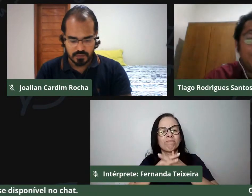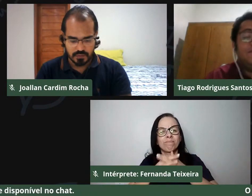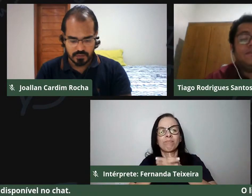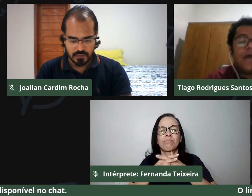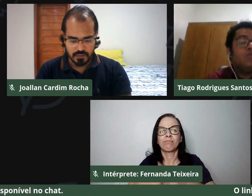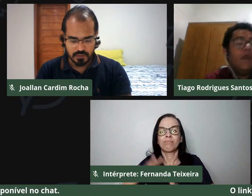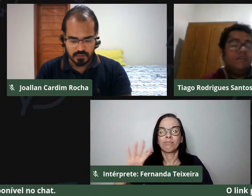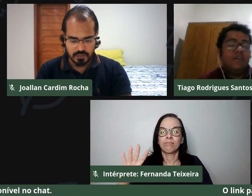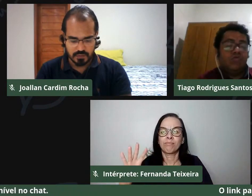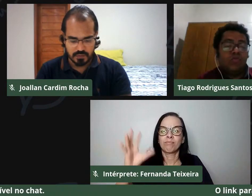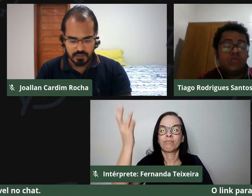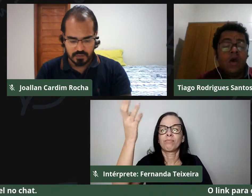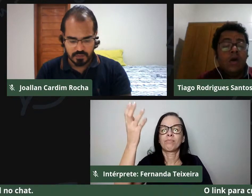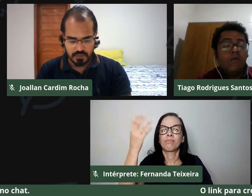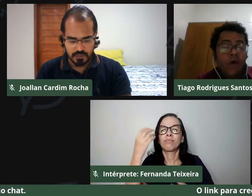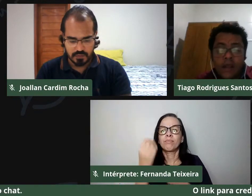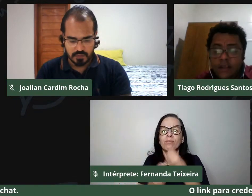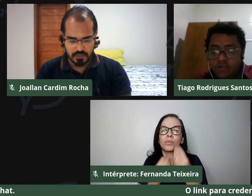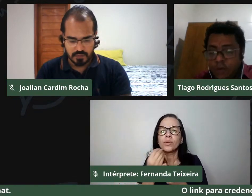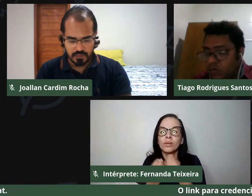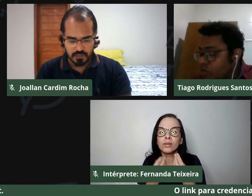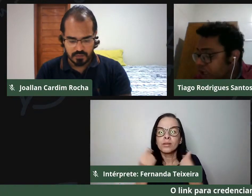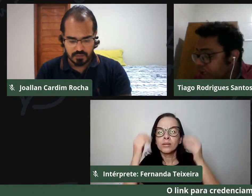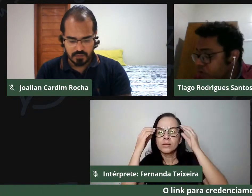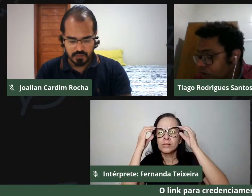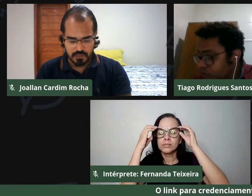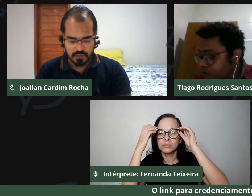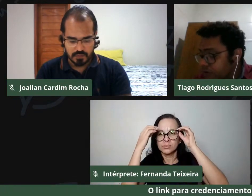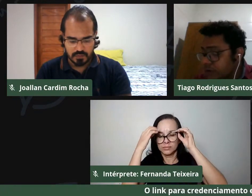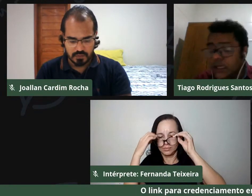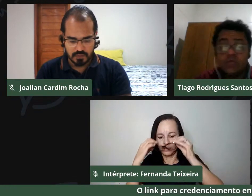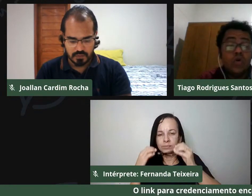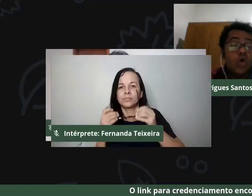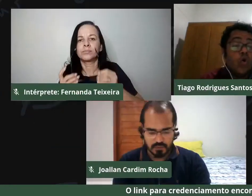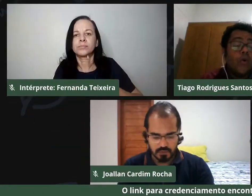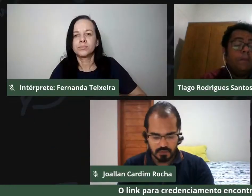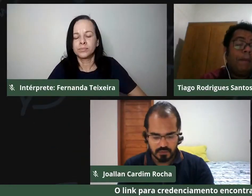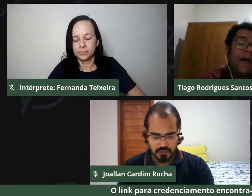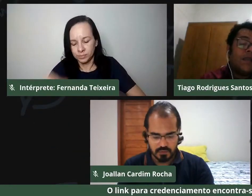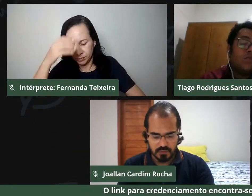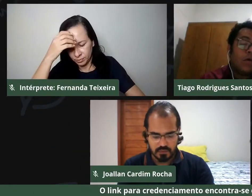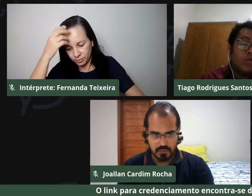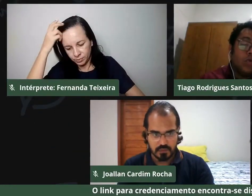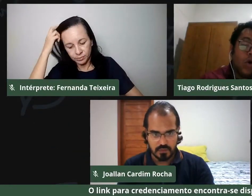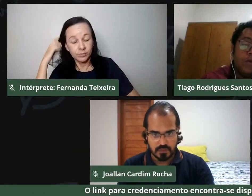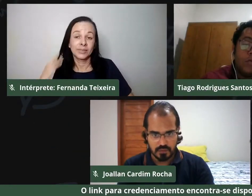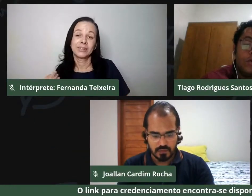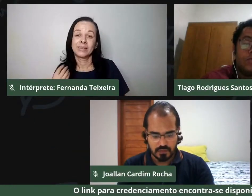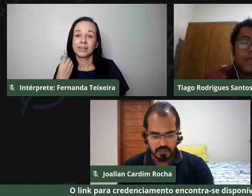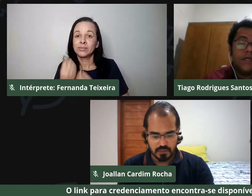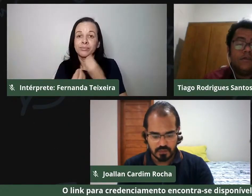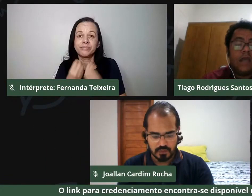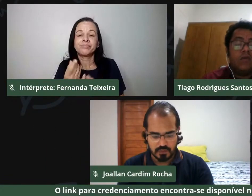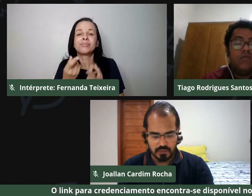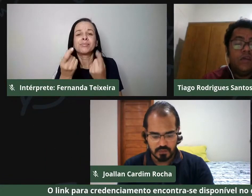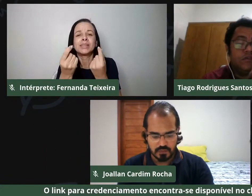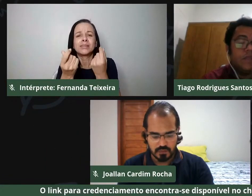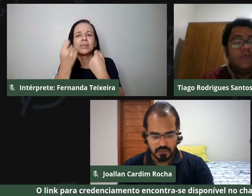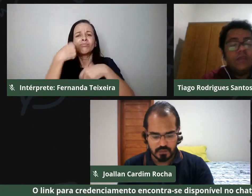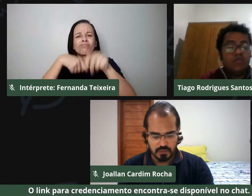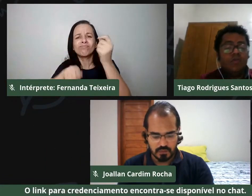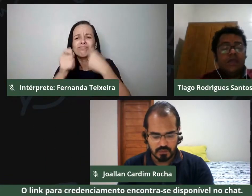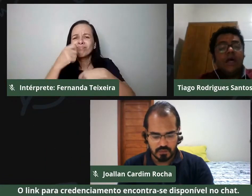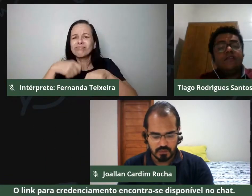cenário que apresentado é desastroso. Fora isso, para concluir aqui, já não me estender tanto, o impacto econômico muito grande que a